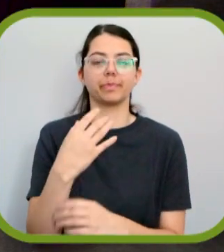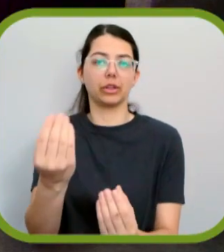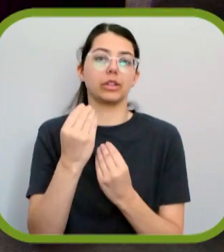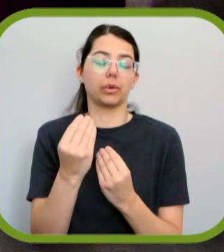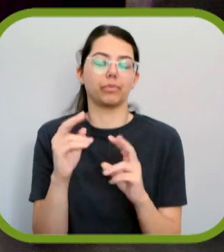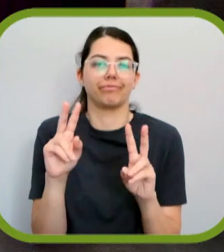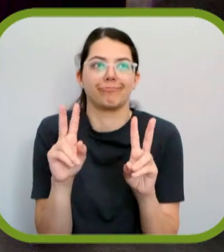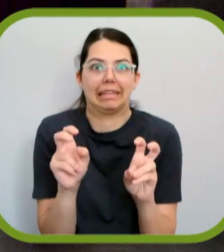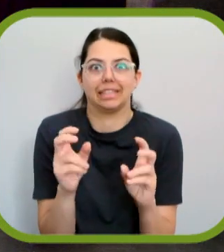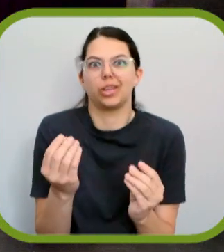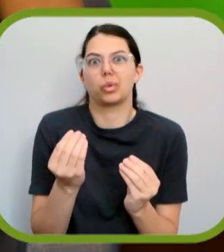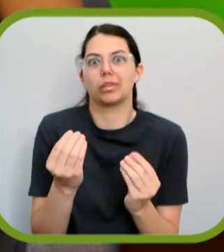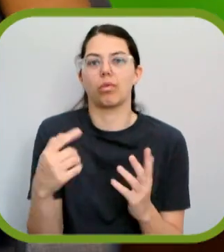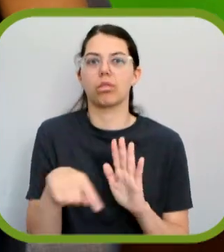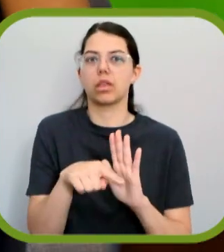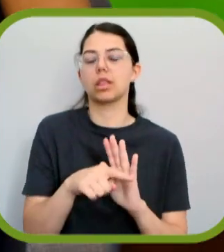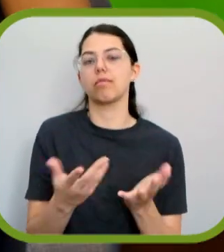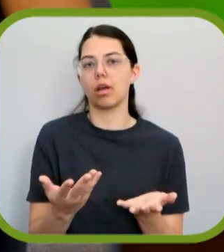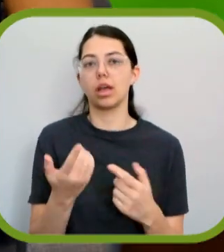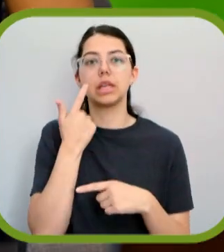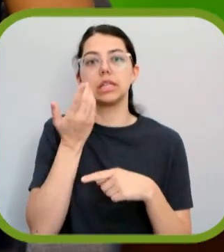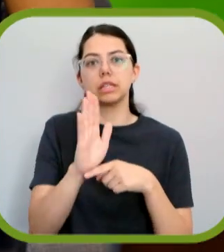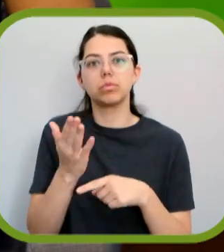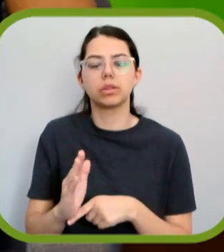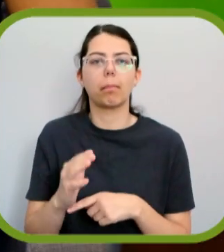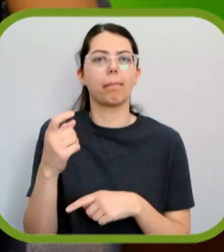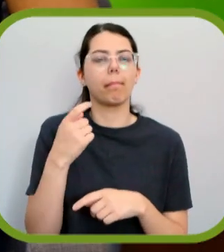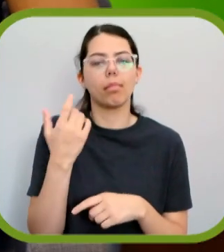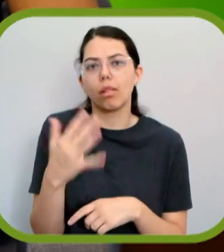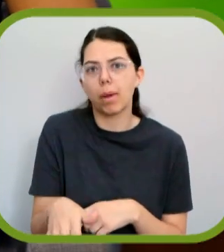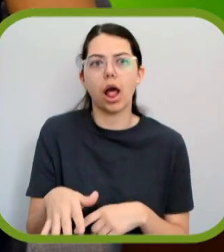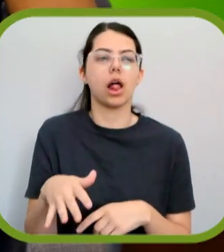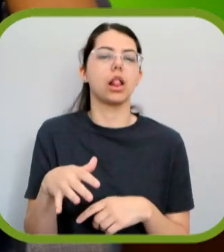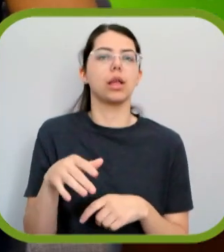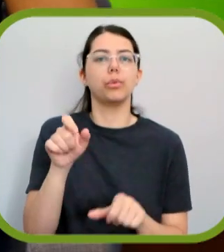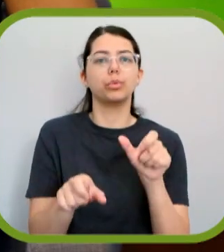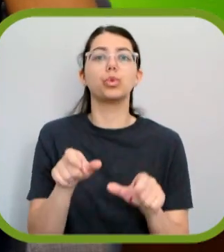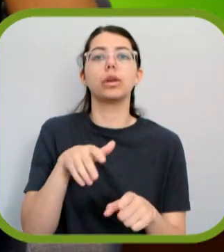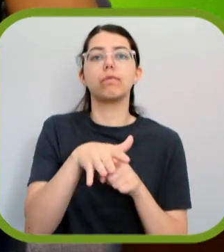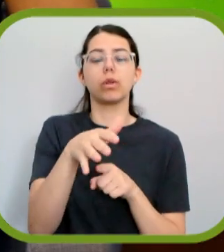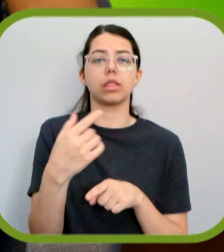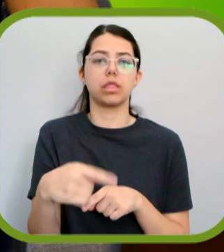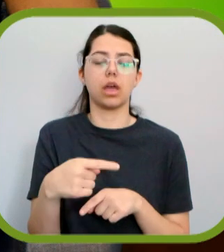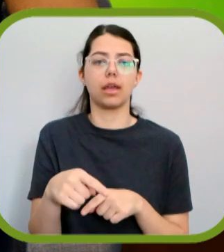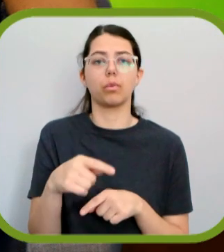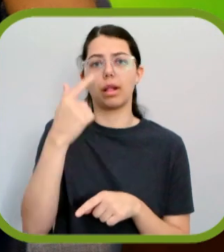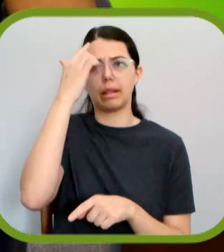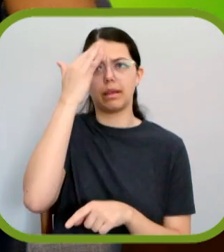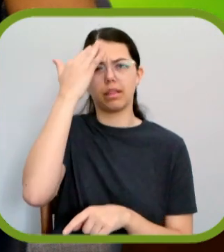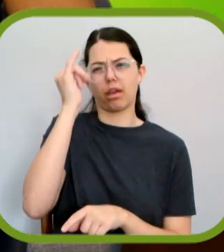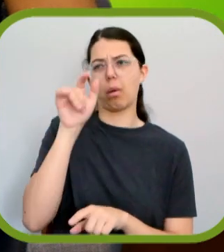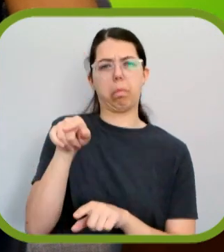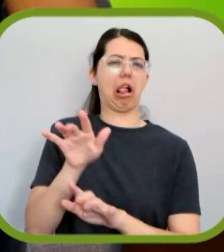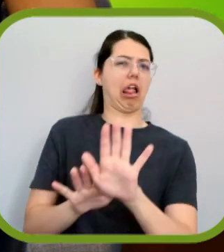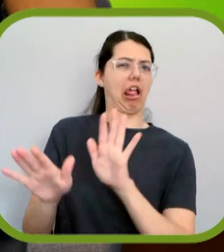esta educação negativa e estes exemplos negativos, influencers do